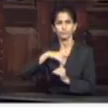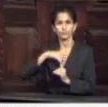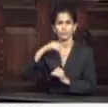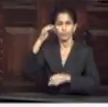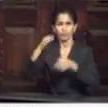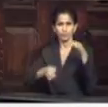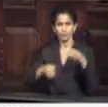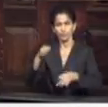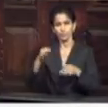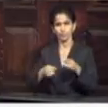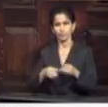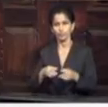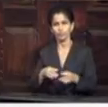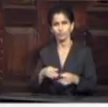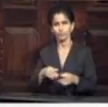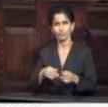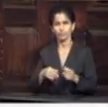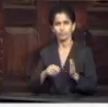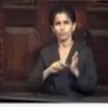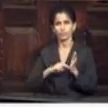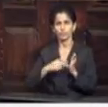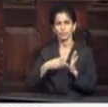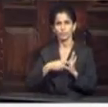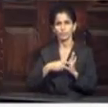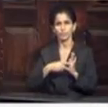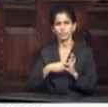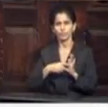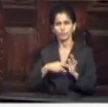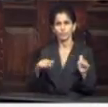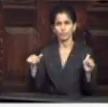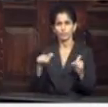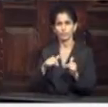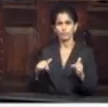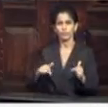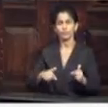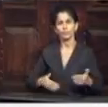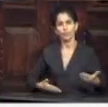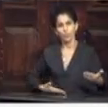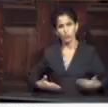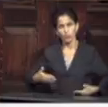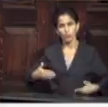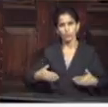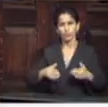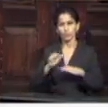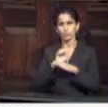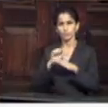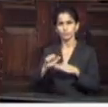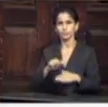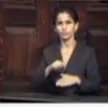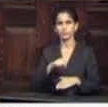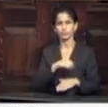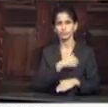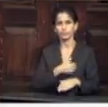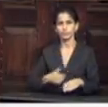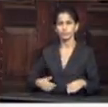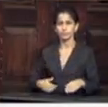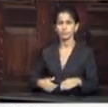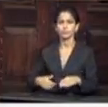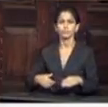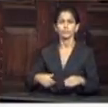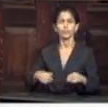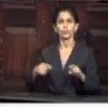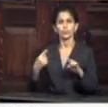ajuizada pelo Sindicato dos Servidores do Poder Judiciário, no concernente à ocupação das